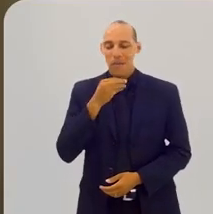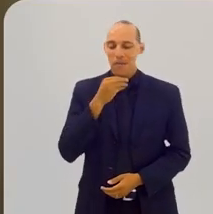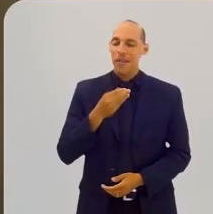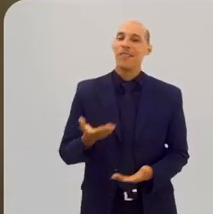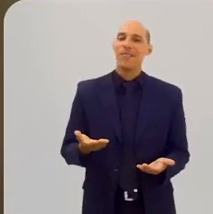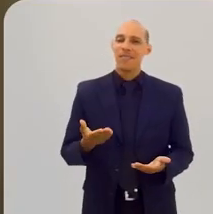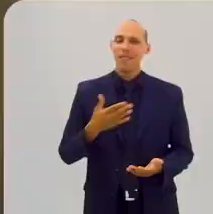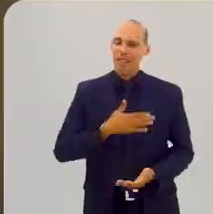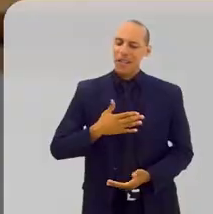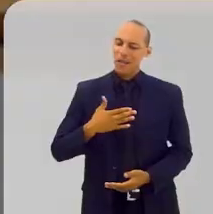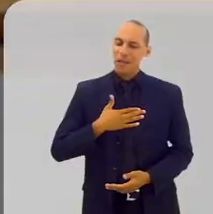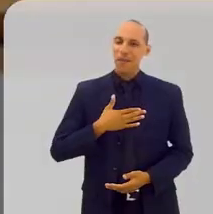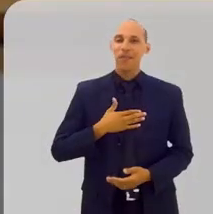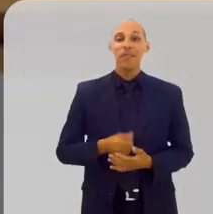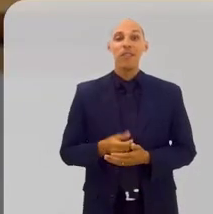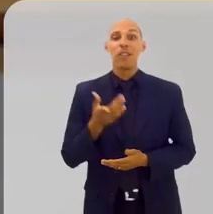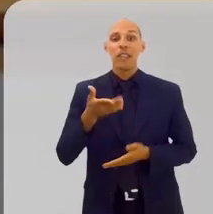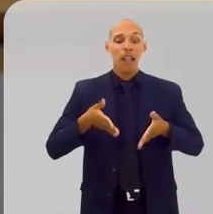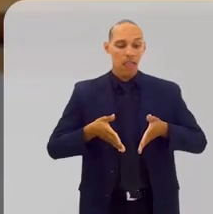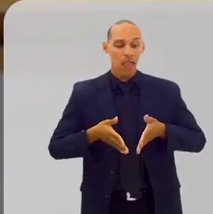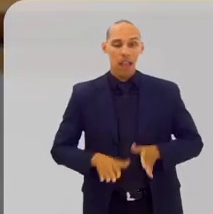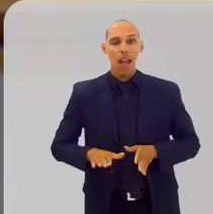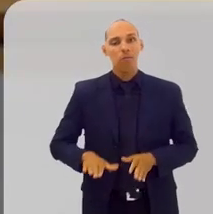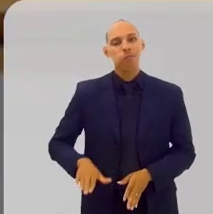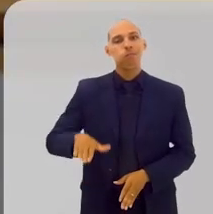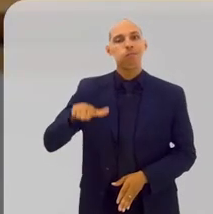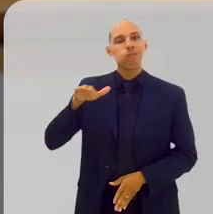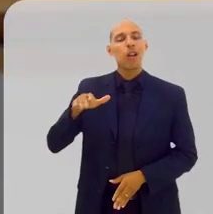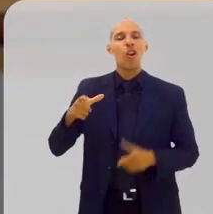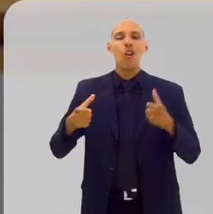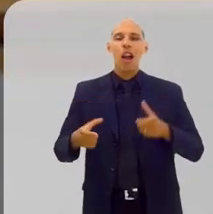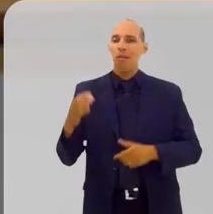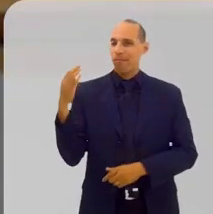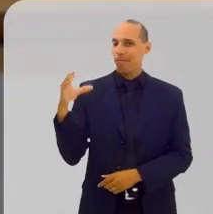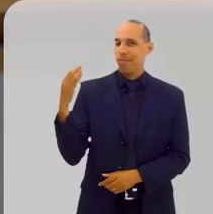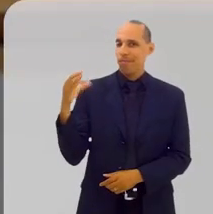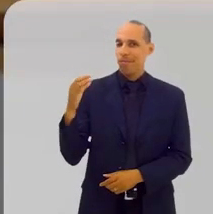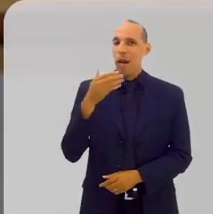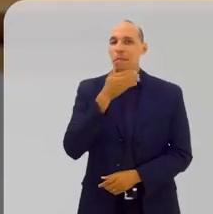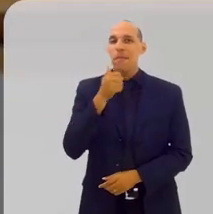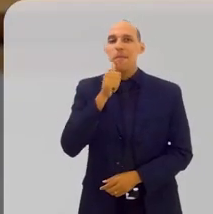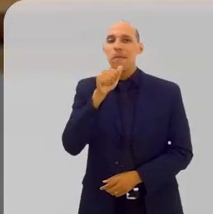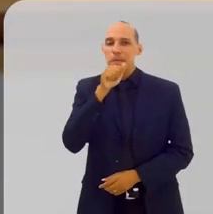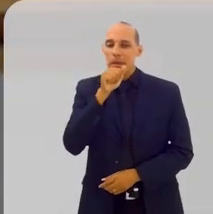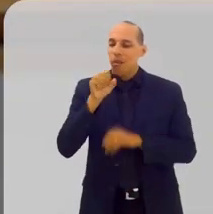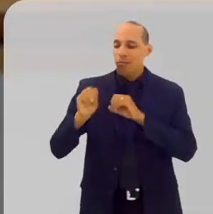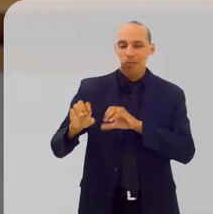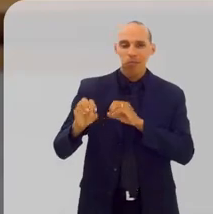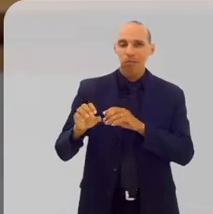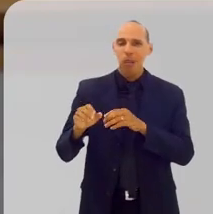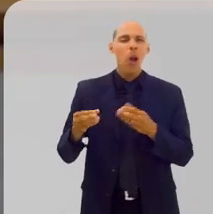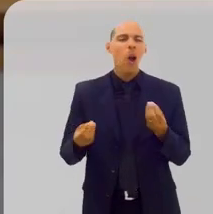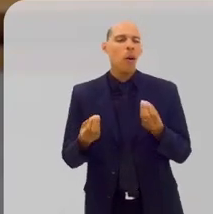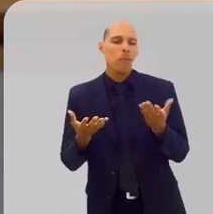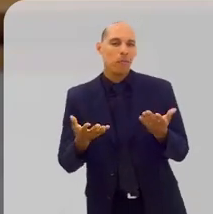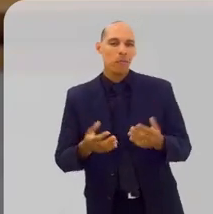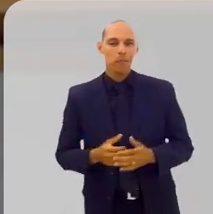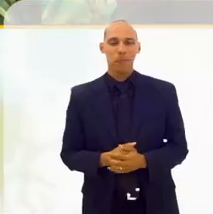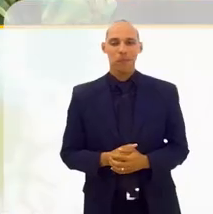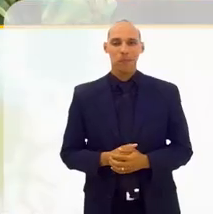é meu você nasceu e foi criado em Niterói pelos seus pais como é que foi a sua